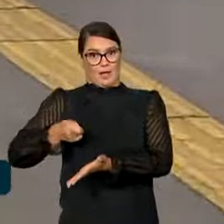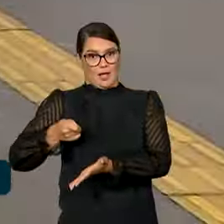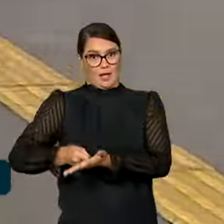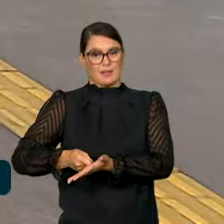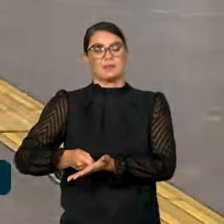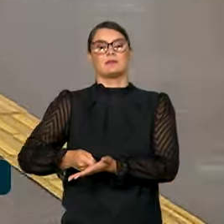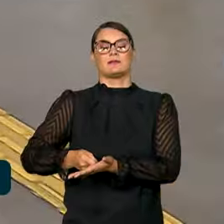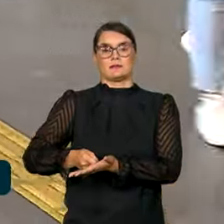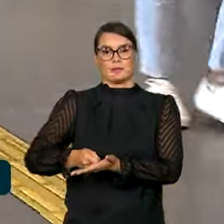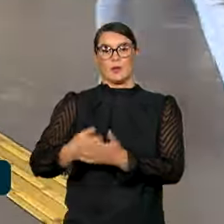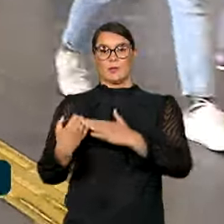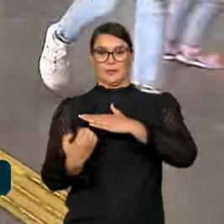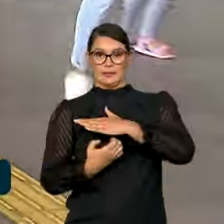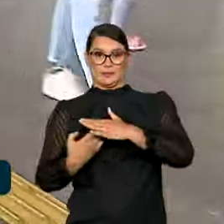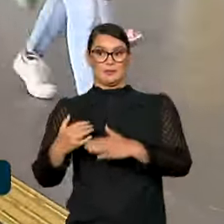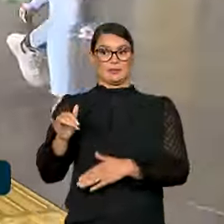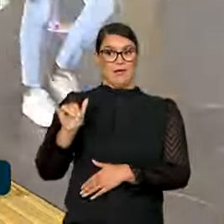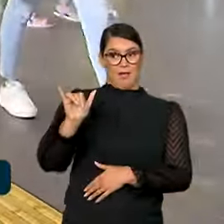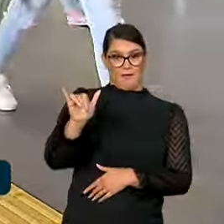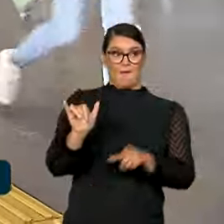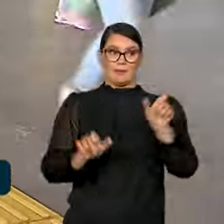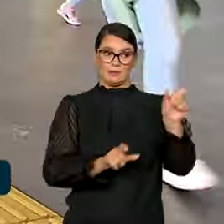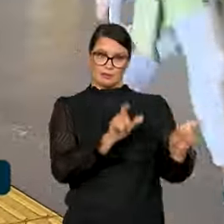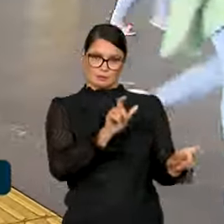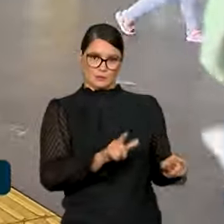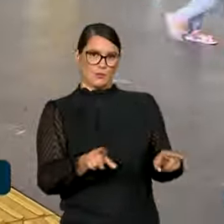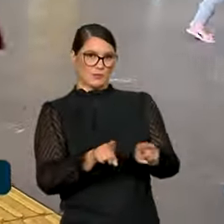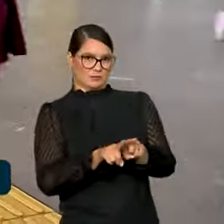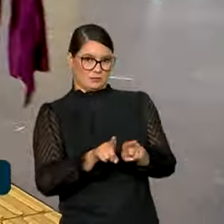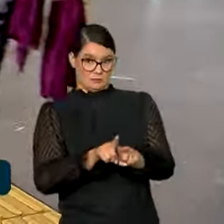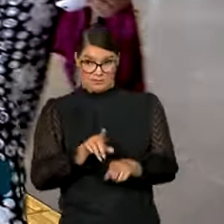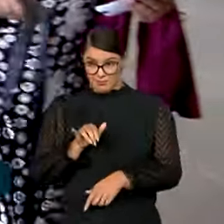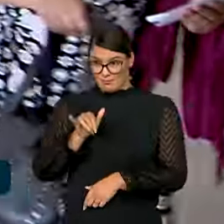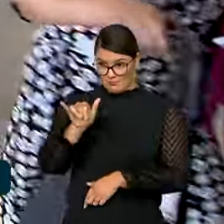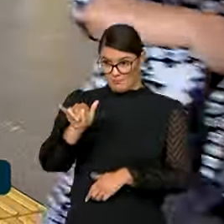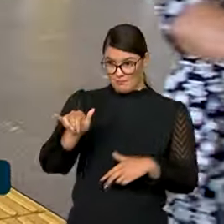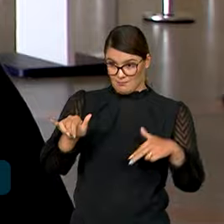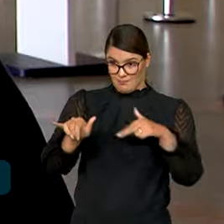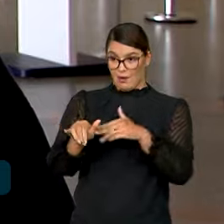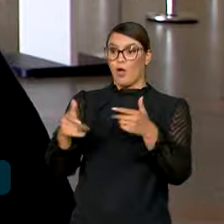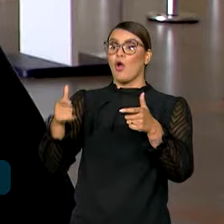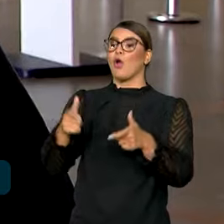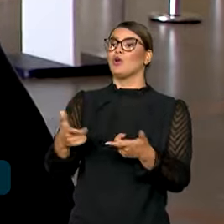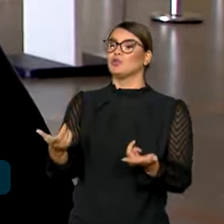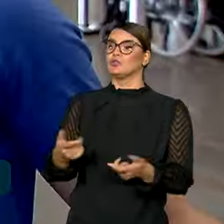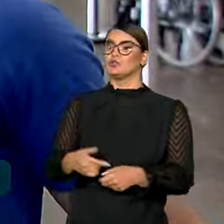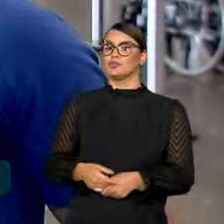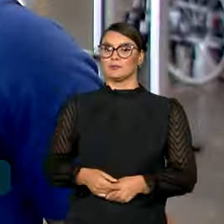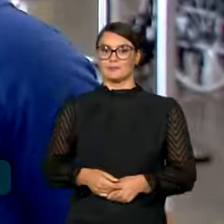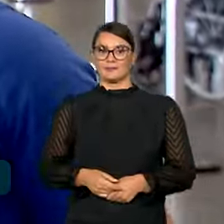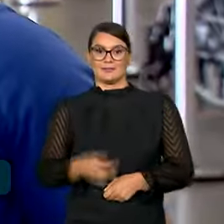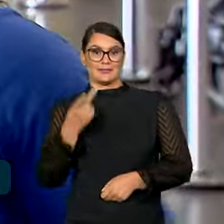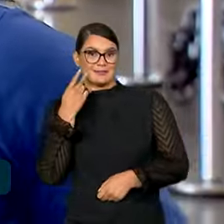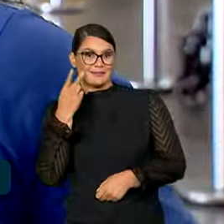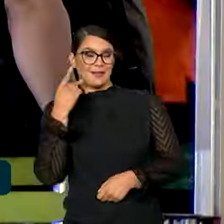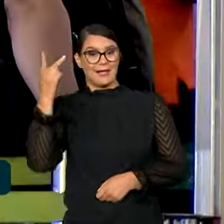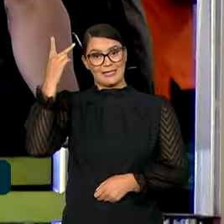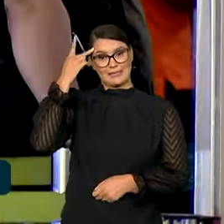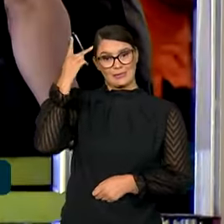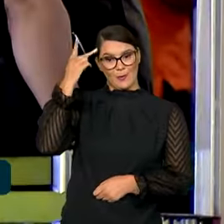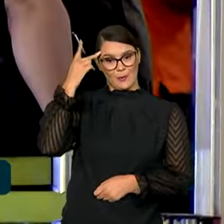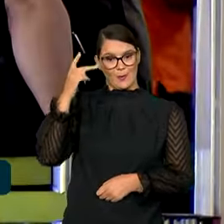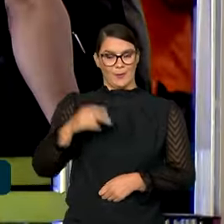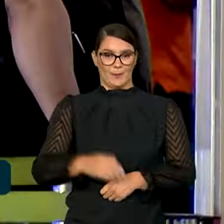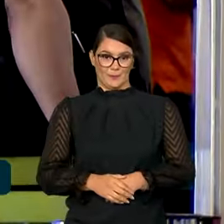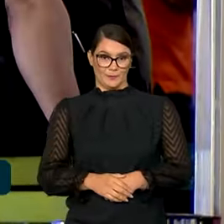das companhias e dos passageiros. Vai embarcar? Para onde? Fortaleza. São Paulo, Pinheiros. Para